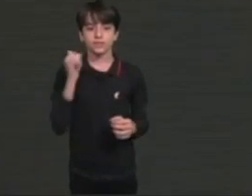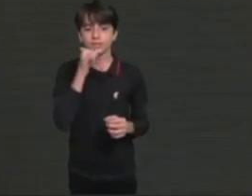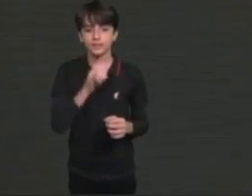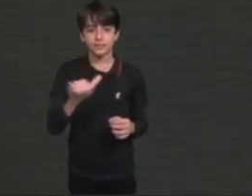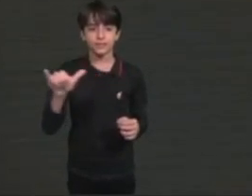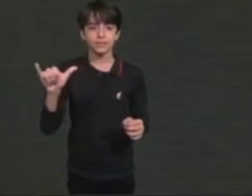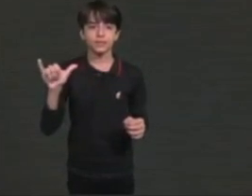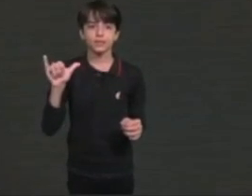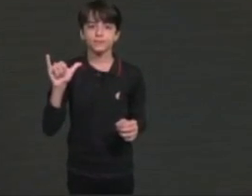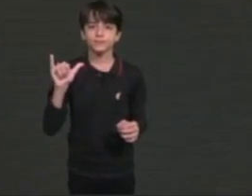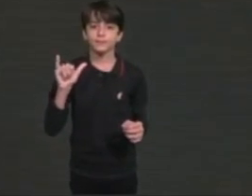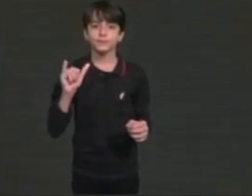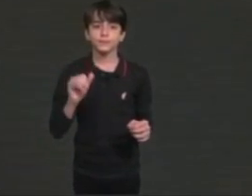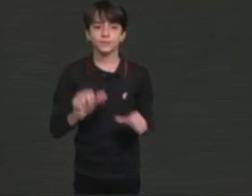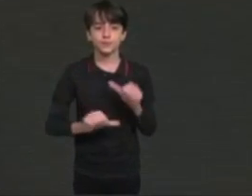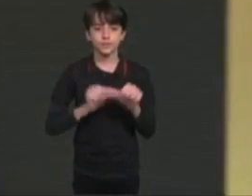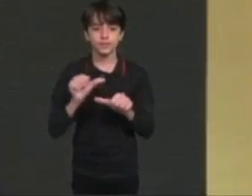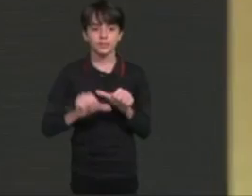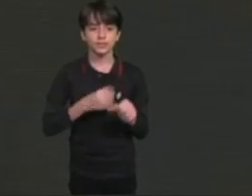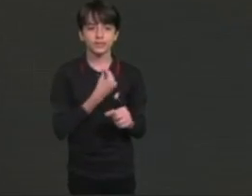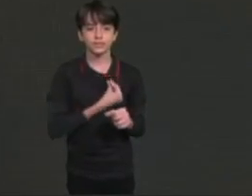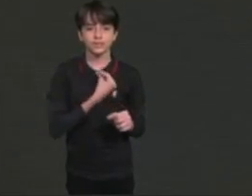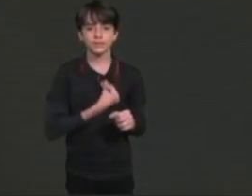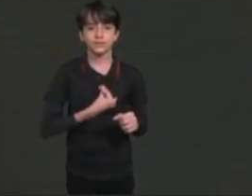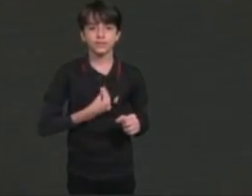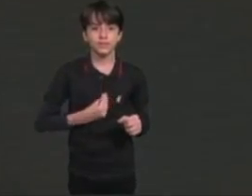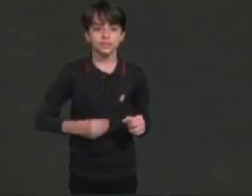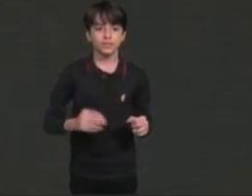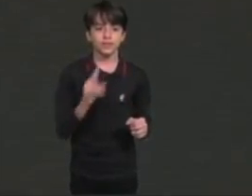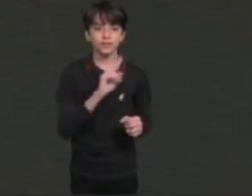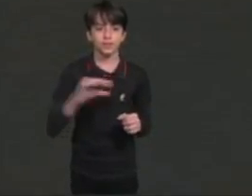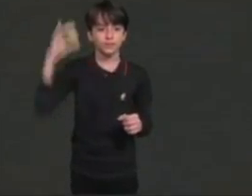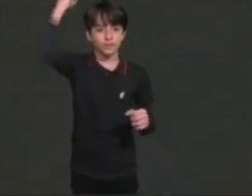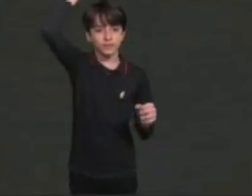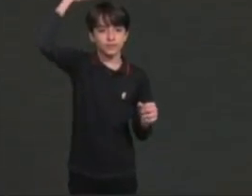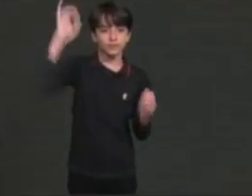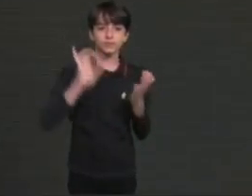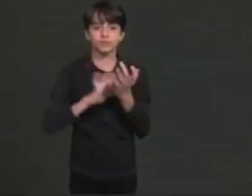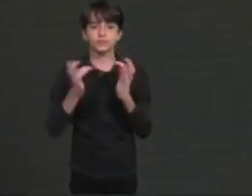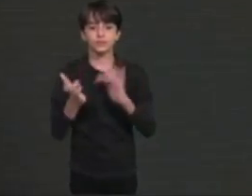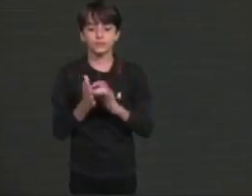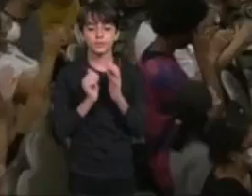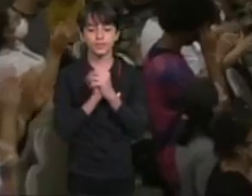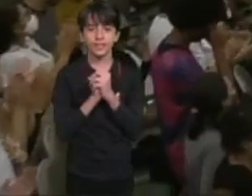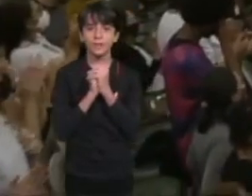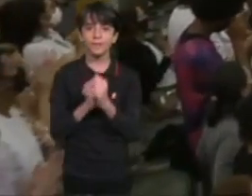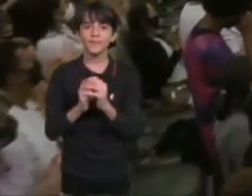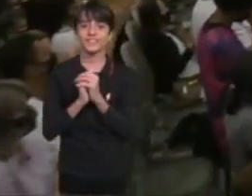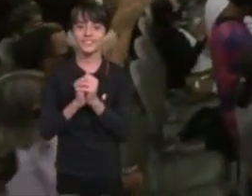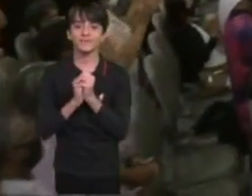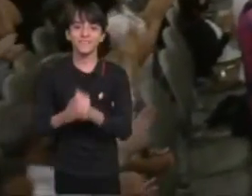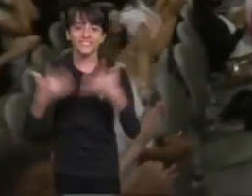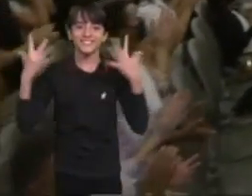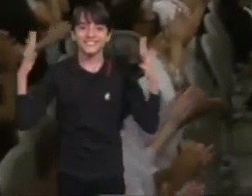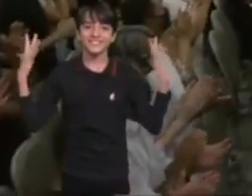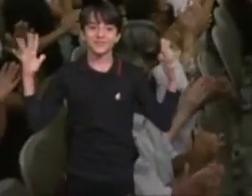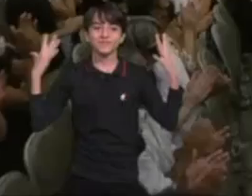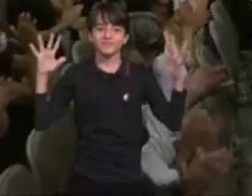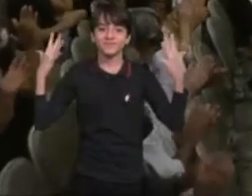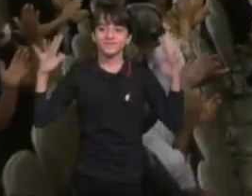mudança de vida no nome Santo de Jesus amém e amém você